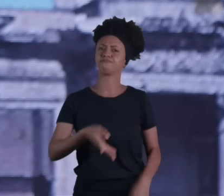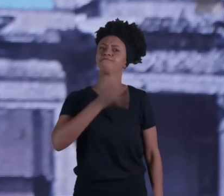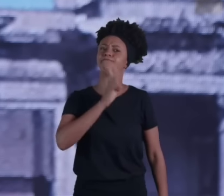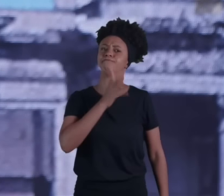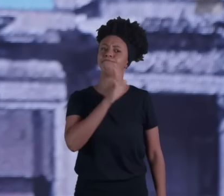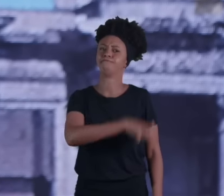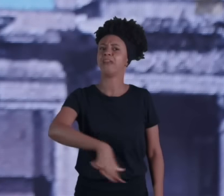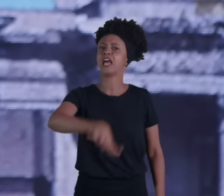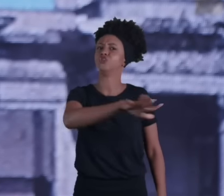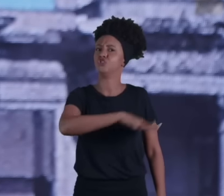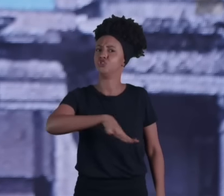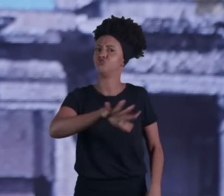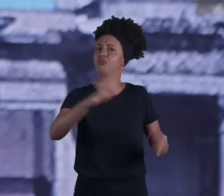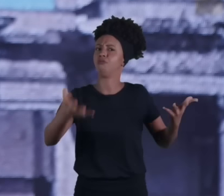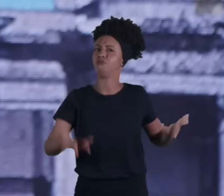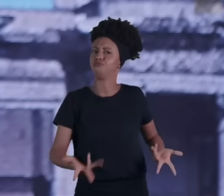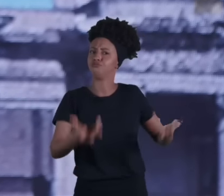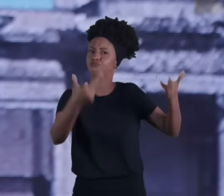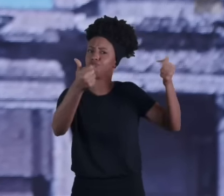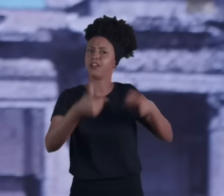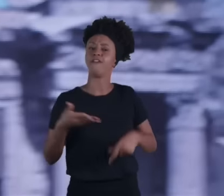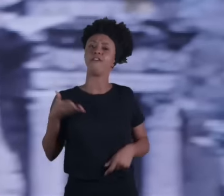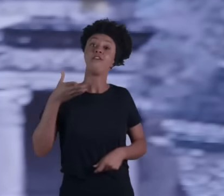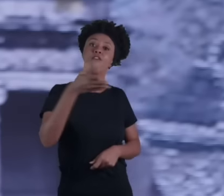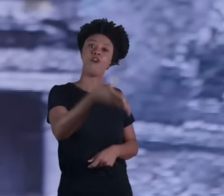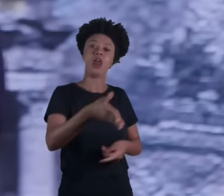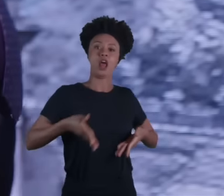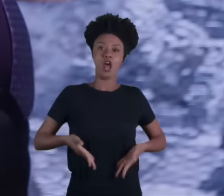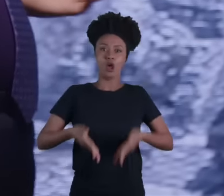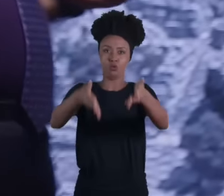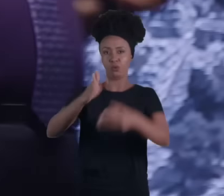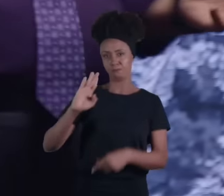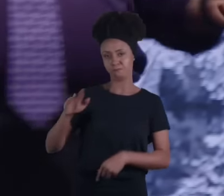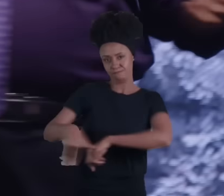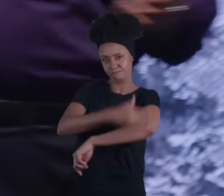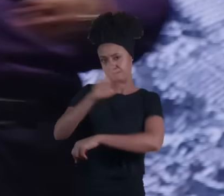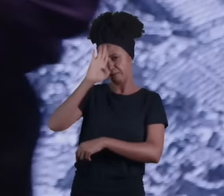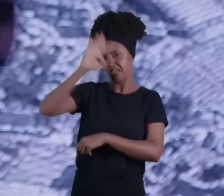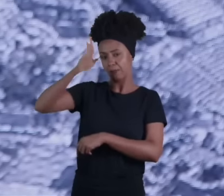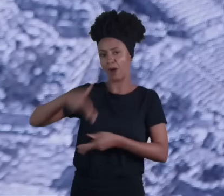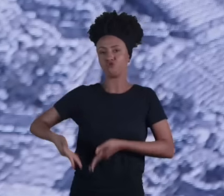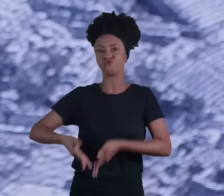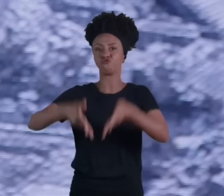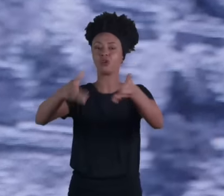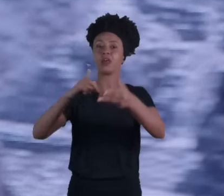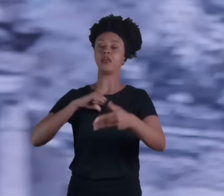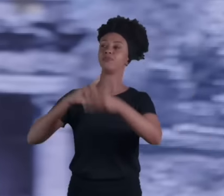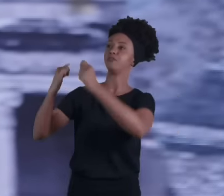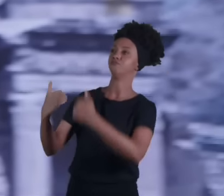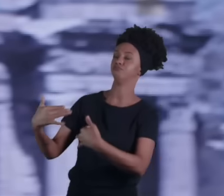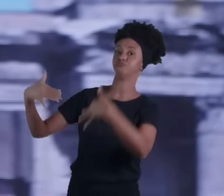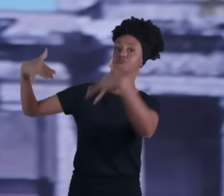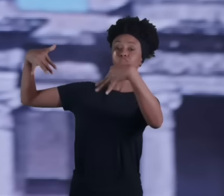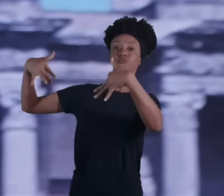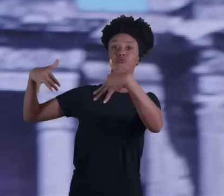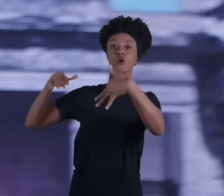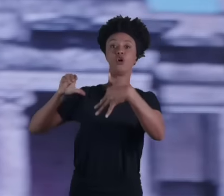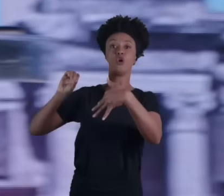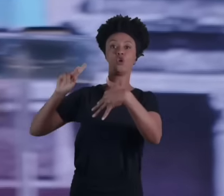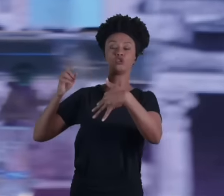extraordinária. Quando você anda pela rua central, você encontra, por exemplo, o Teatro Odeon. Depois